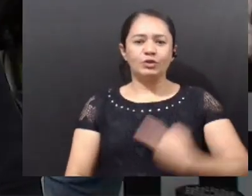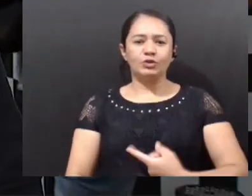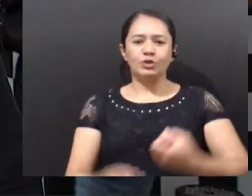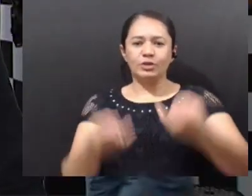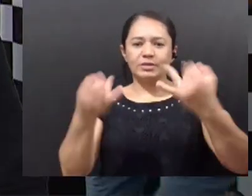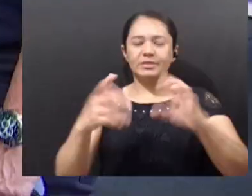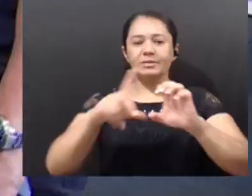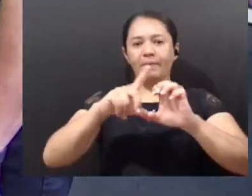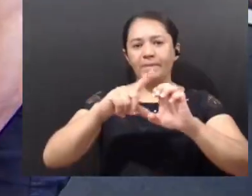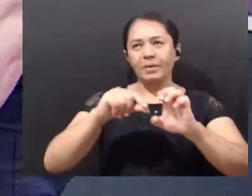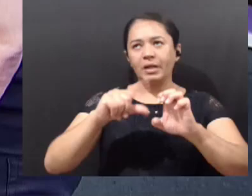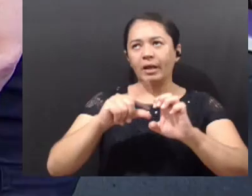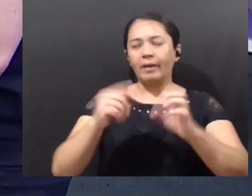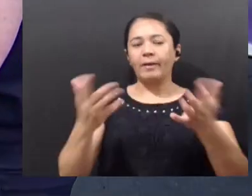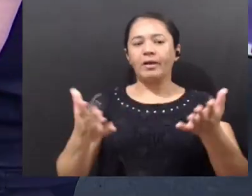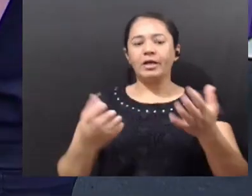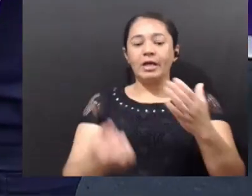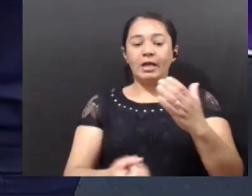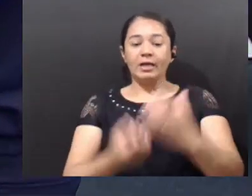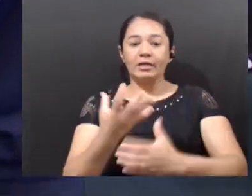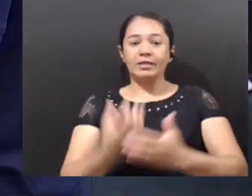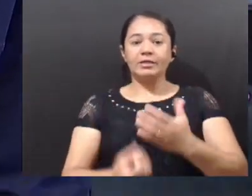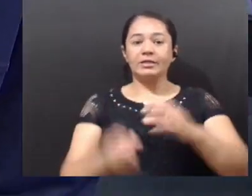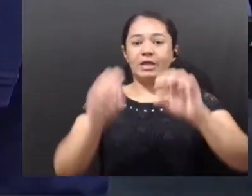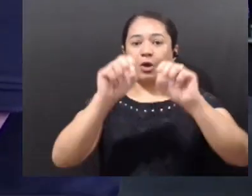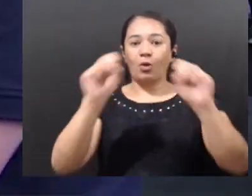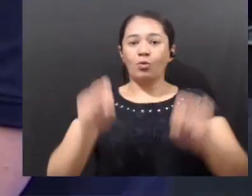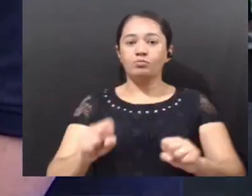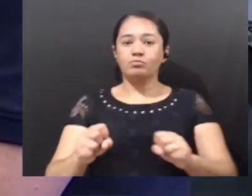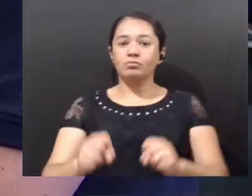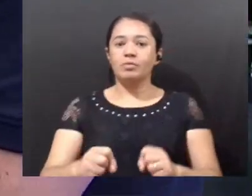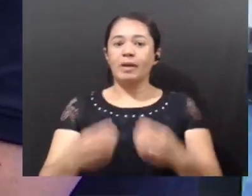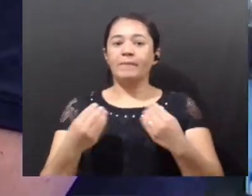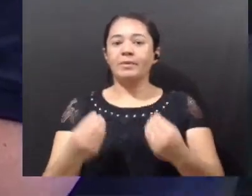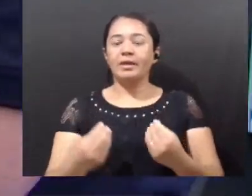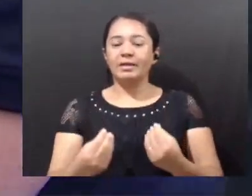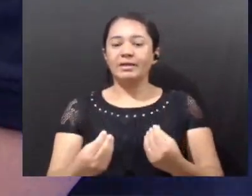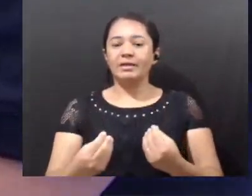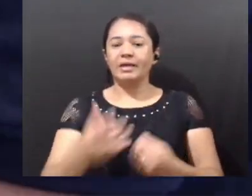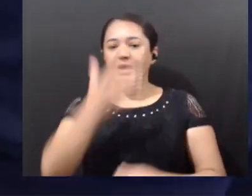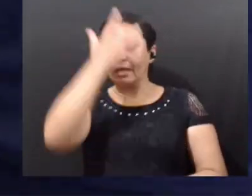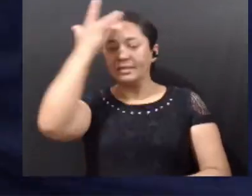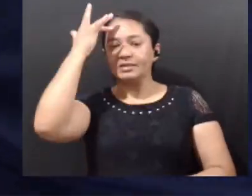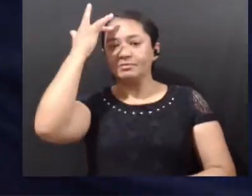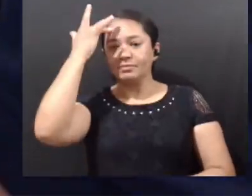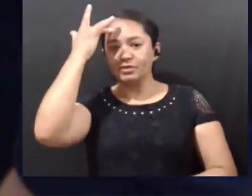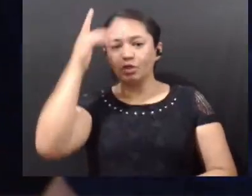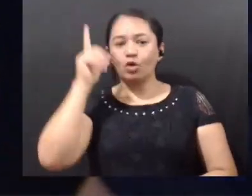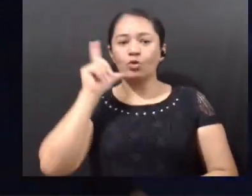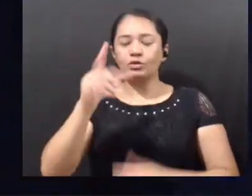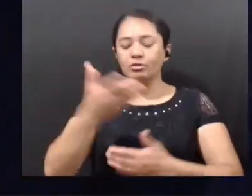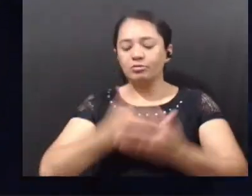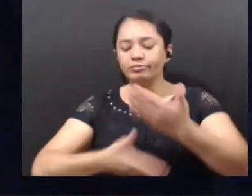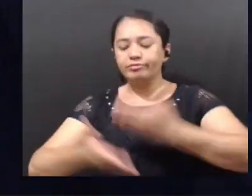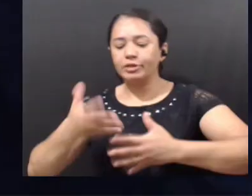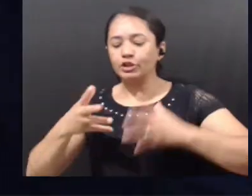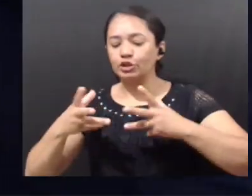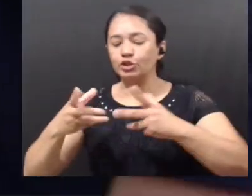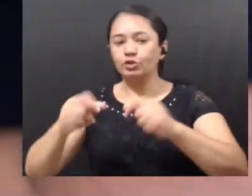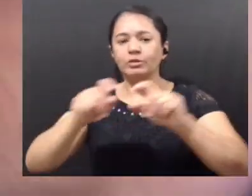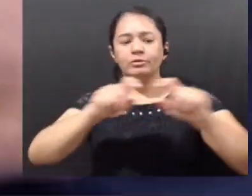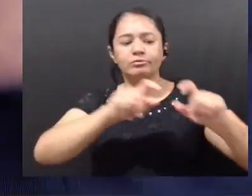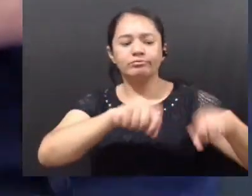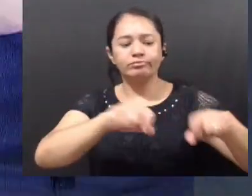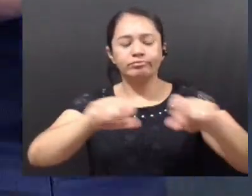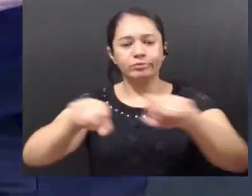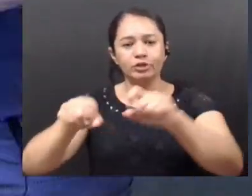em criar um ecossistema justamente para que as pessoas sejam envolvidas em todas essas possibilidades, como que